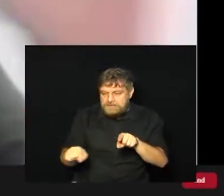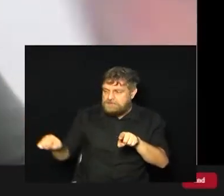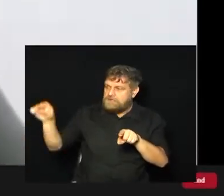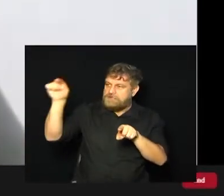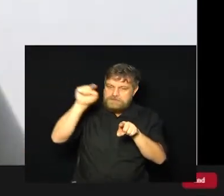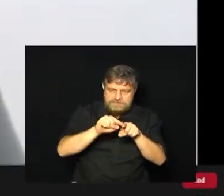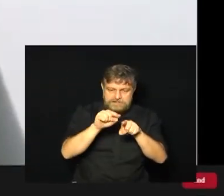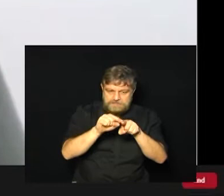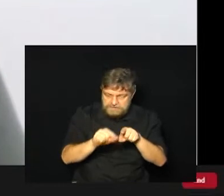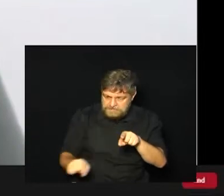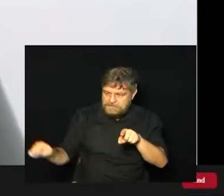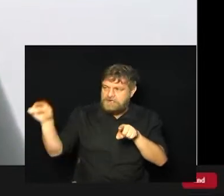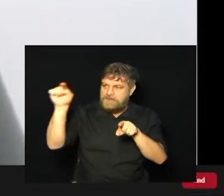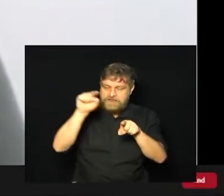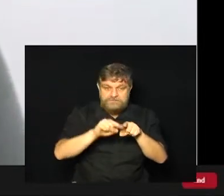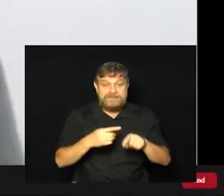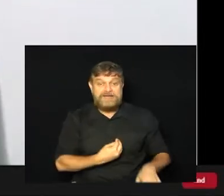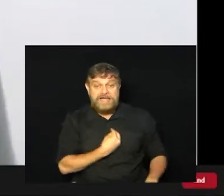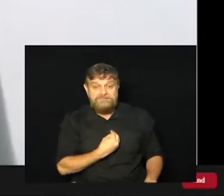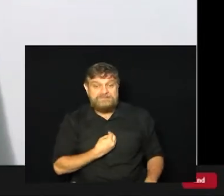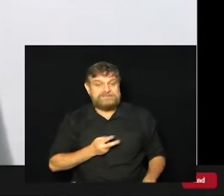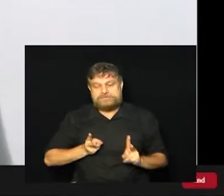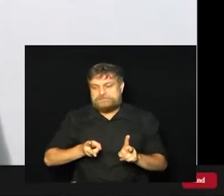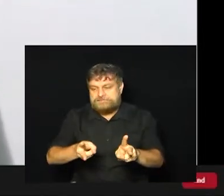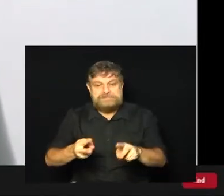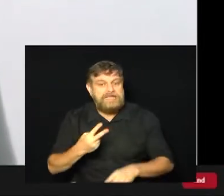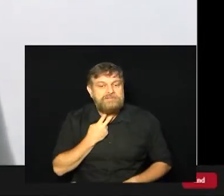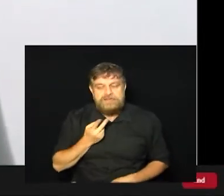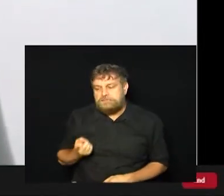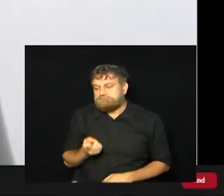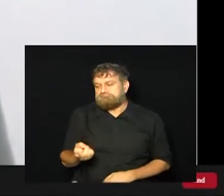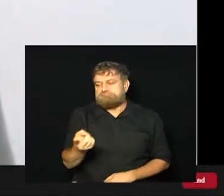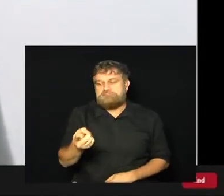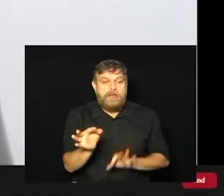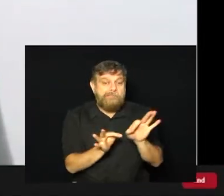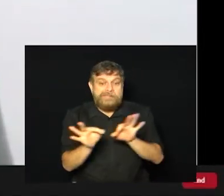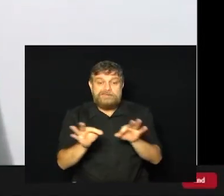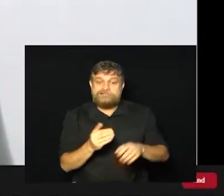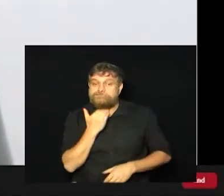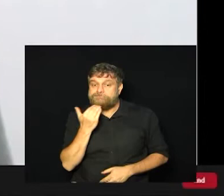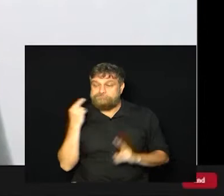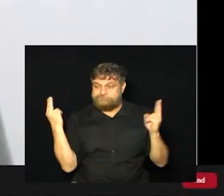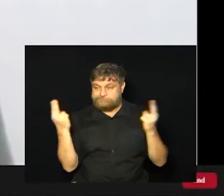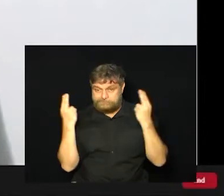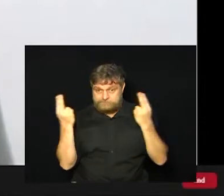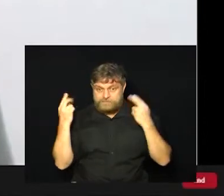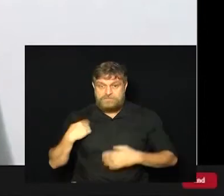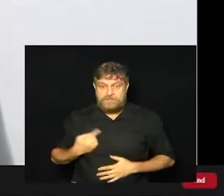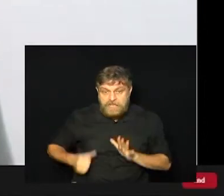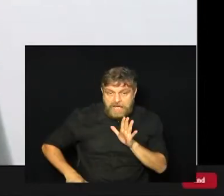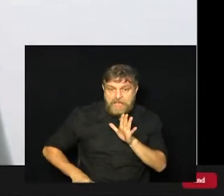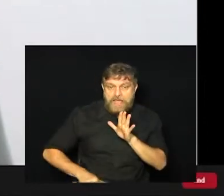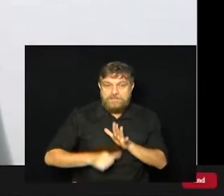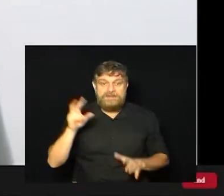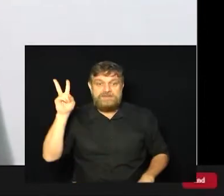uma continuação total, talvez a gente não conseguisse planejar. Então, sim, a primeira segunda-feira do ano é um excelente